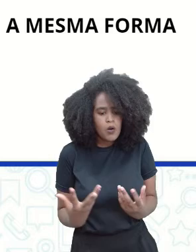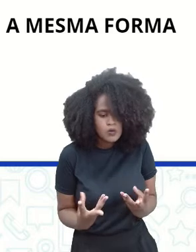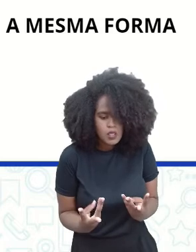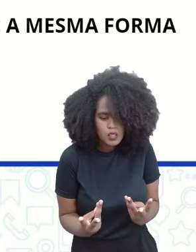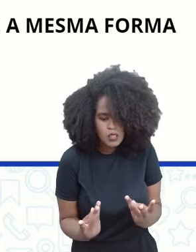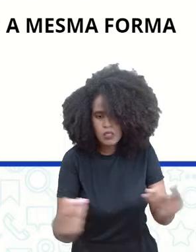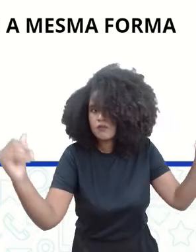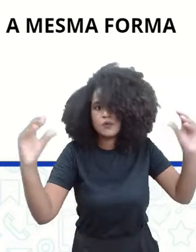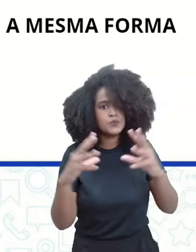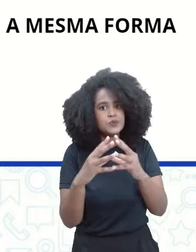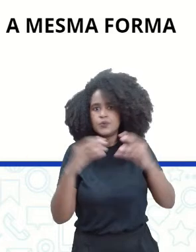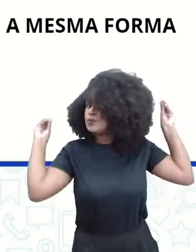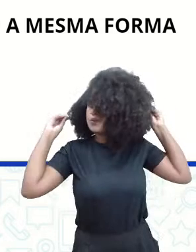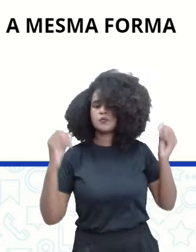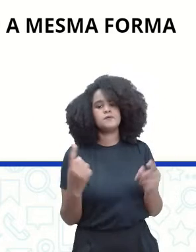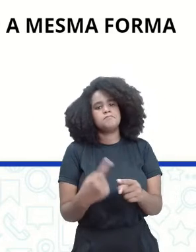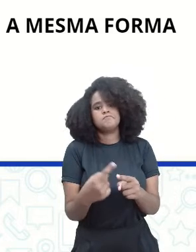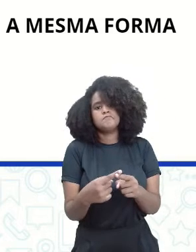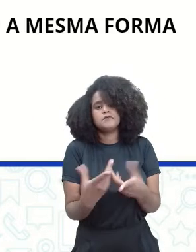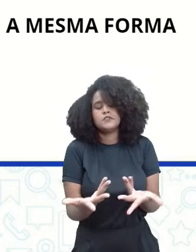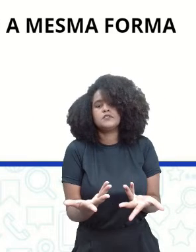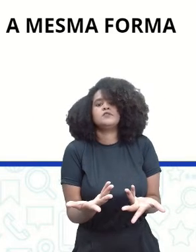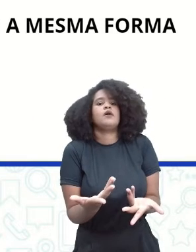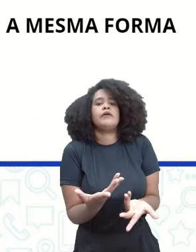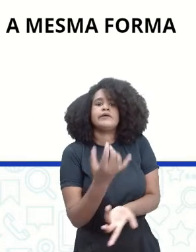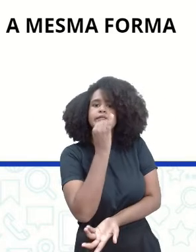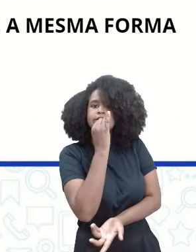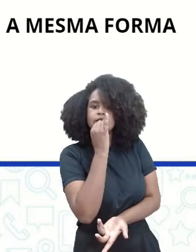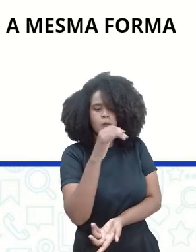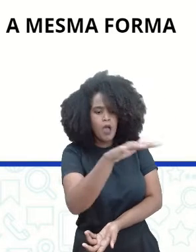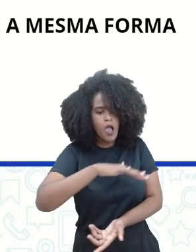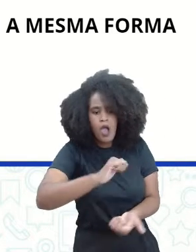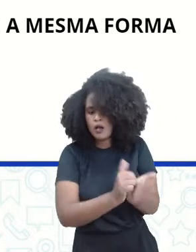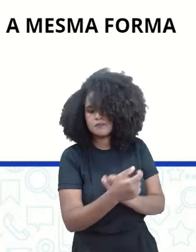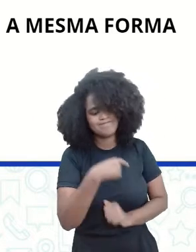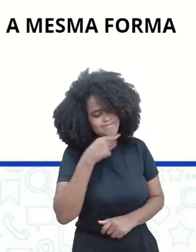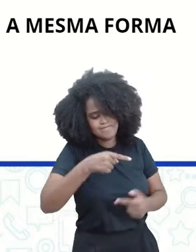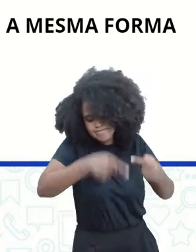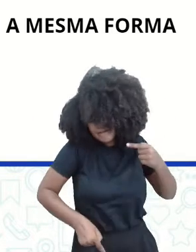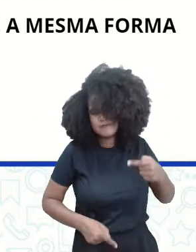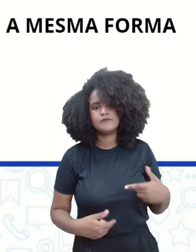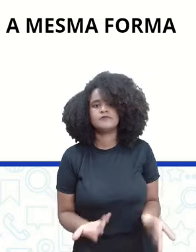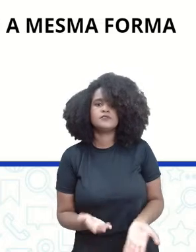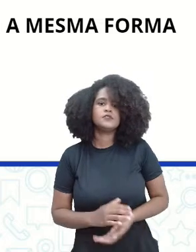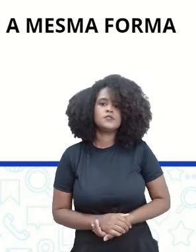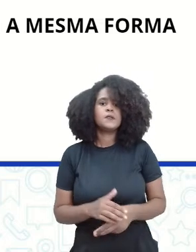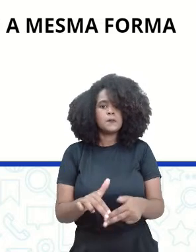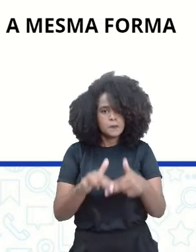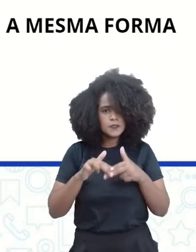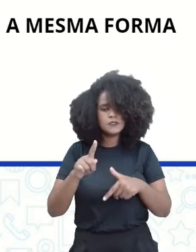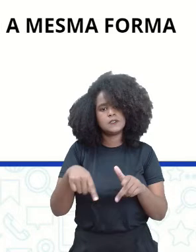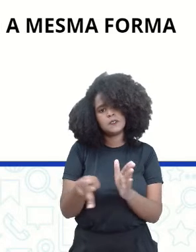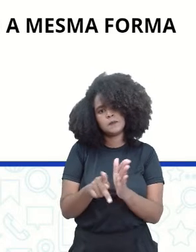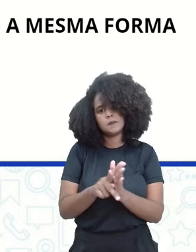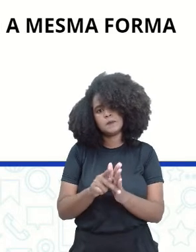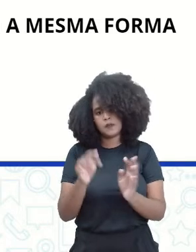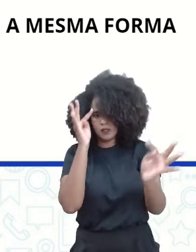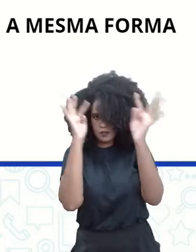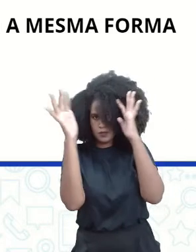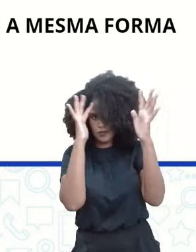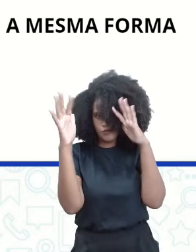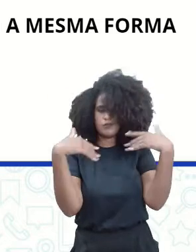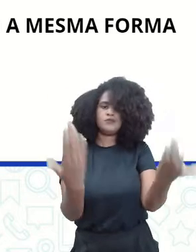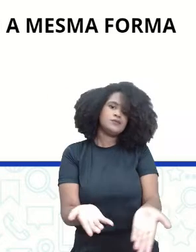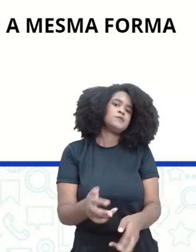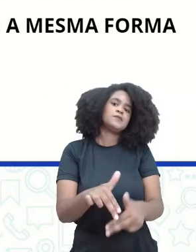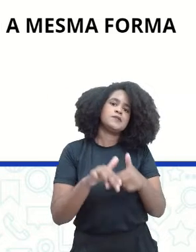quê? Porque não tinham condições, né, para aquele ambiente onde eles estavam inseridos. Então, aqui seriam as primeiras ideias, e aí